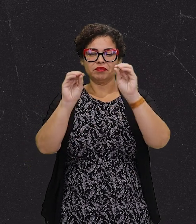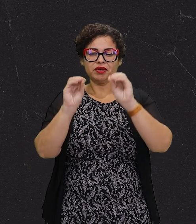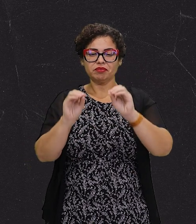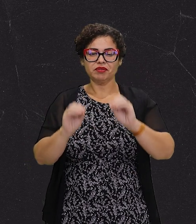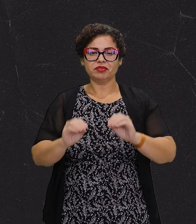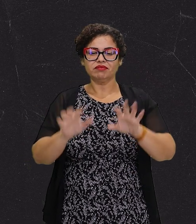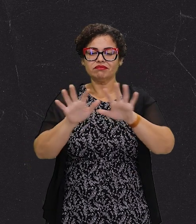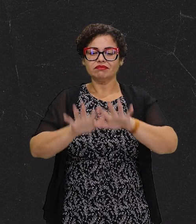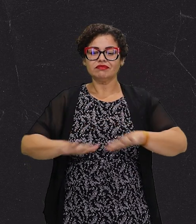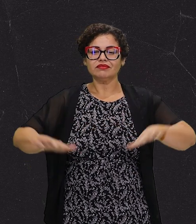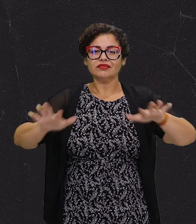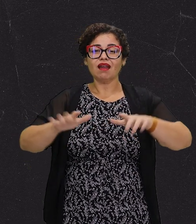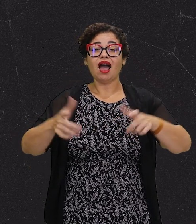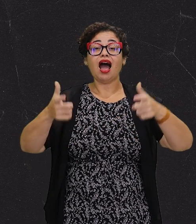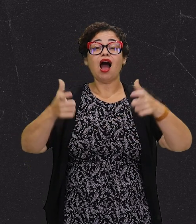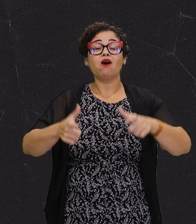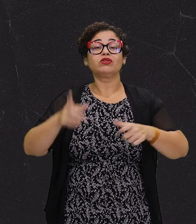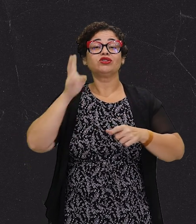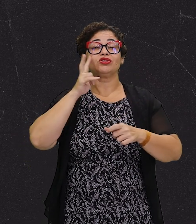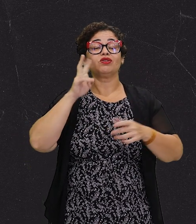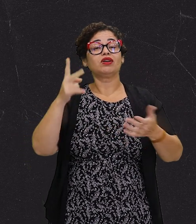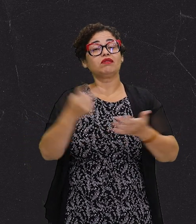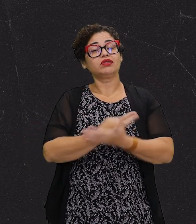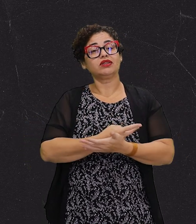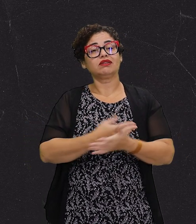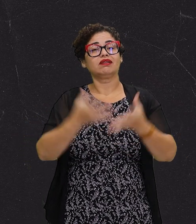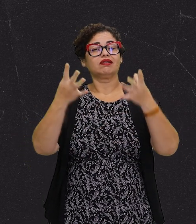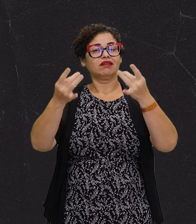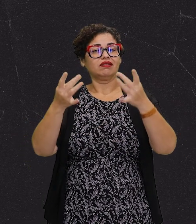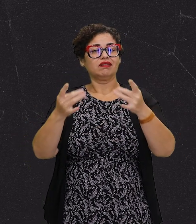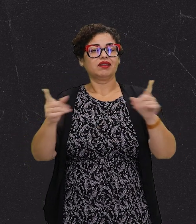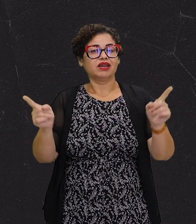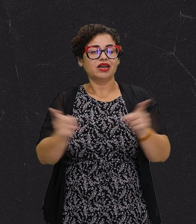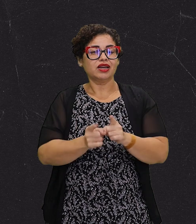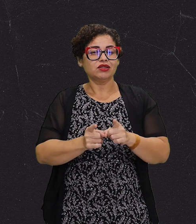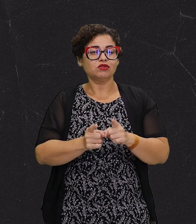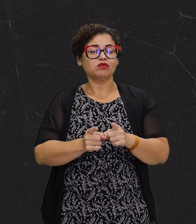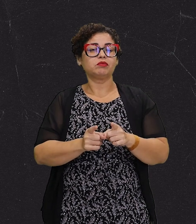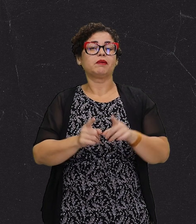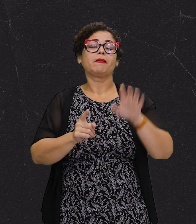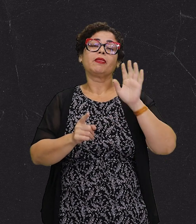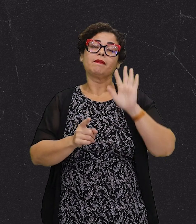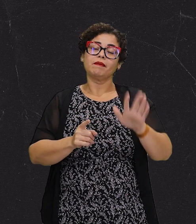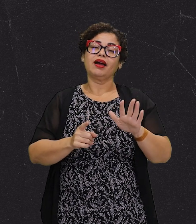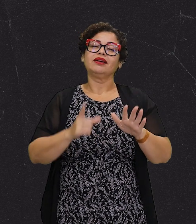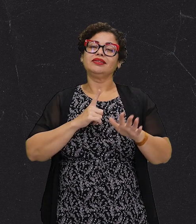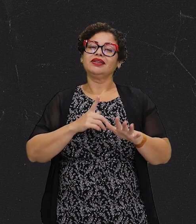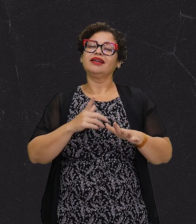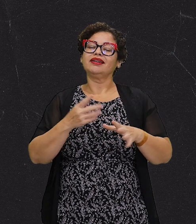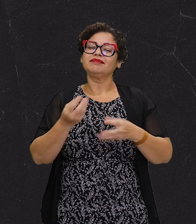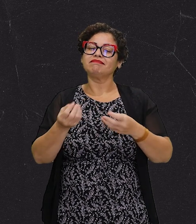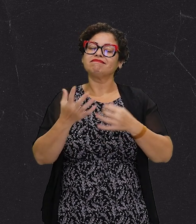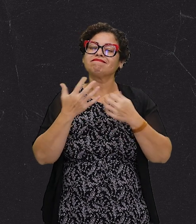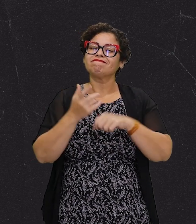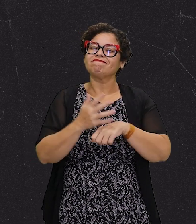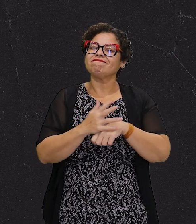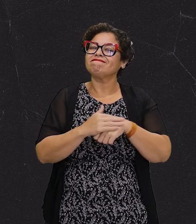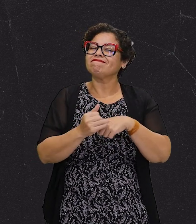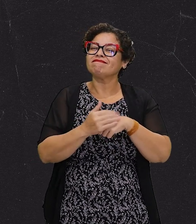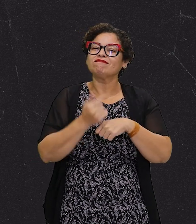o ambiente onde a história ocorre. Uma descrição breve, mas evocativa,